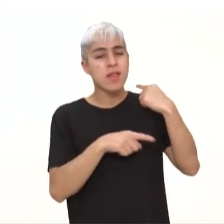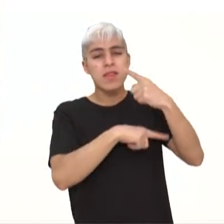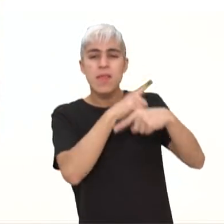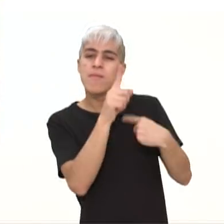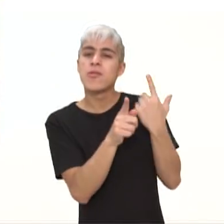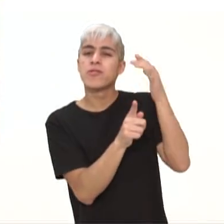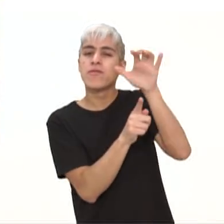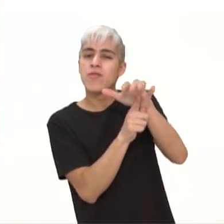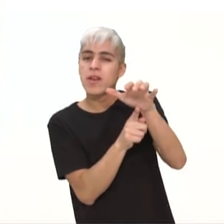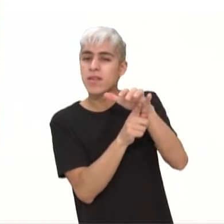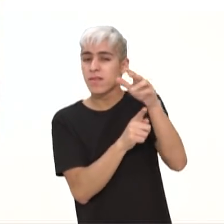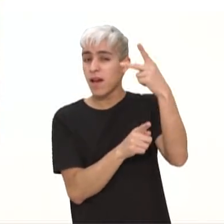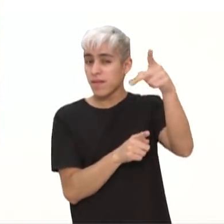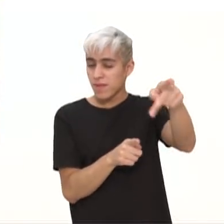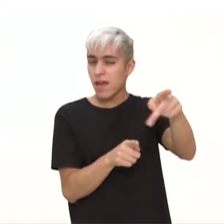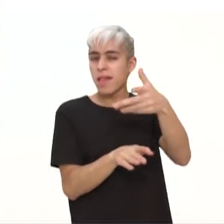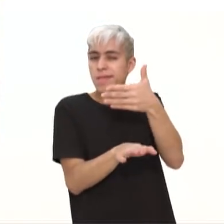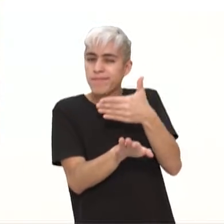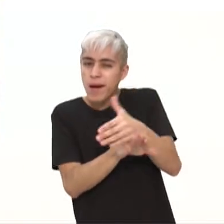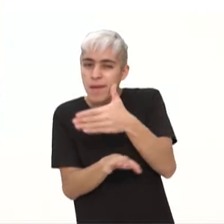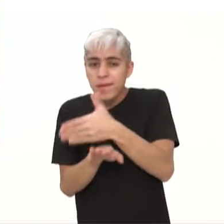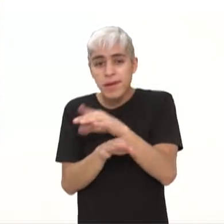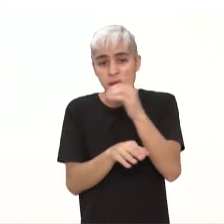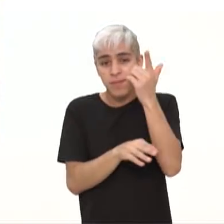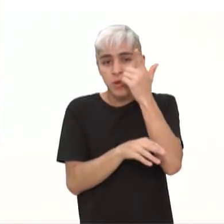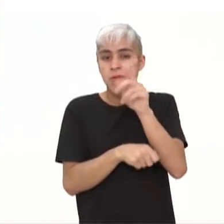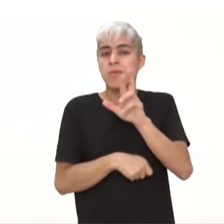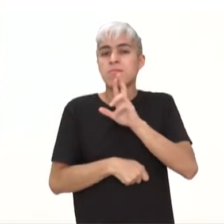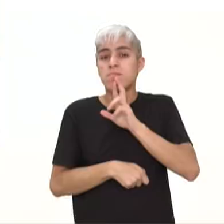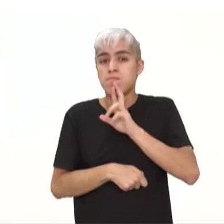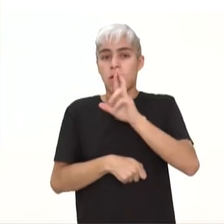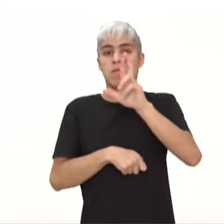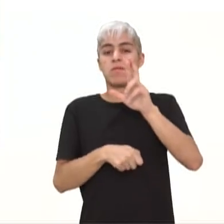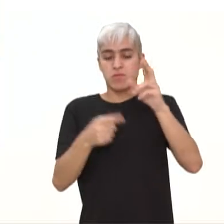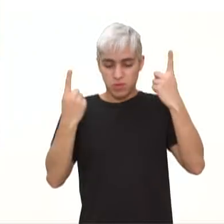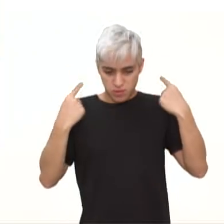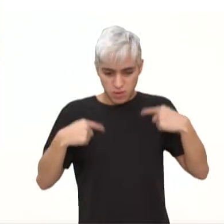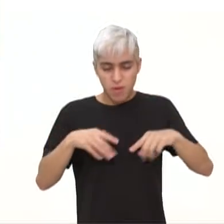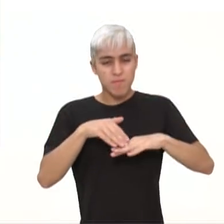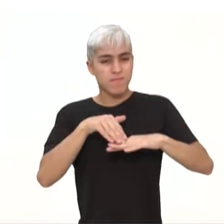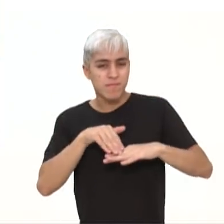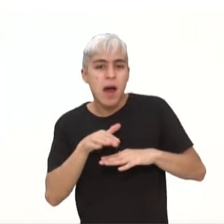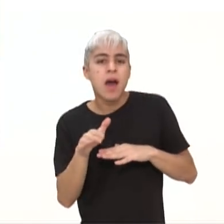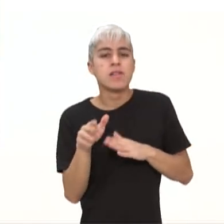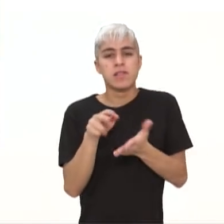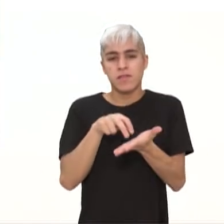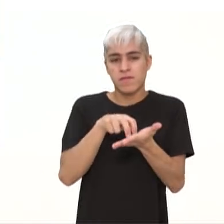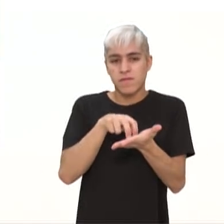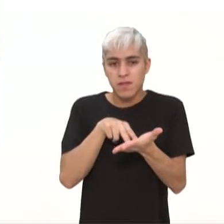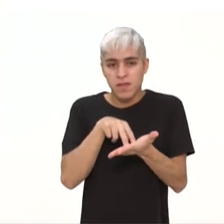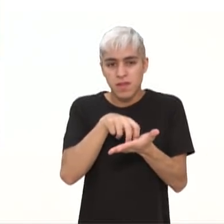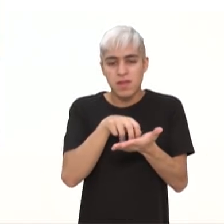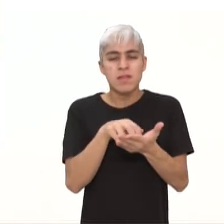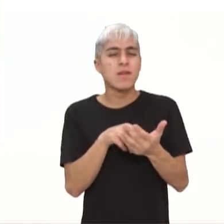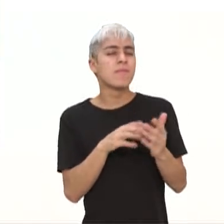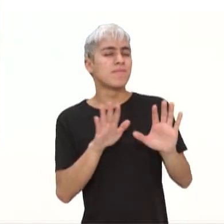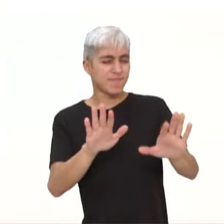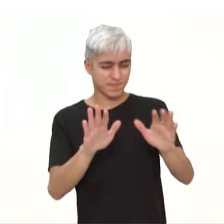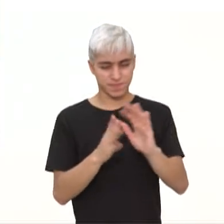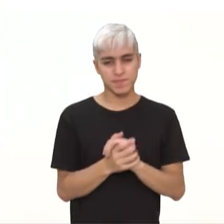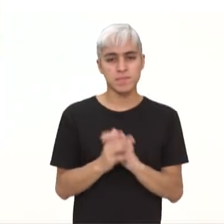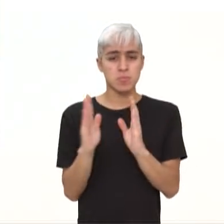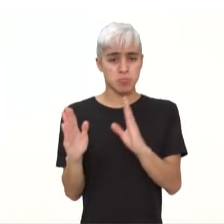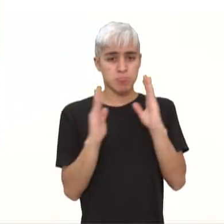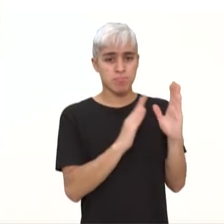influenciar diretamente no treinamento dele para obter ali uma maior flexibilidade. Então, no primeiro momento, eles colocam lá, o professor dele